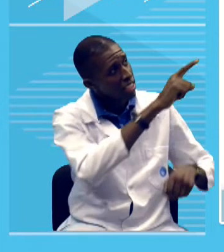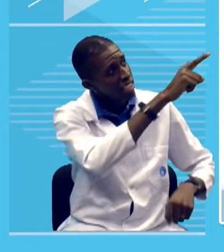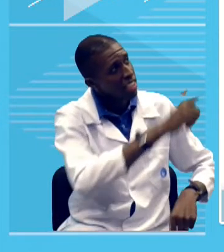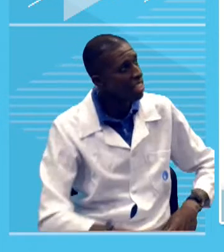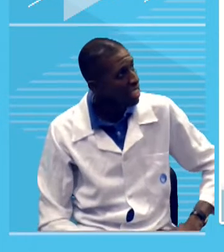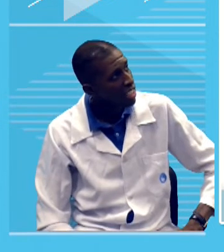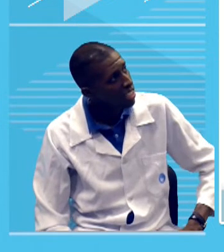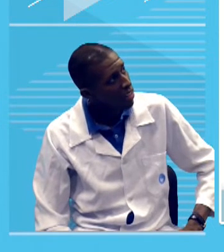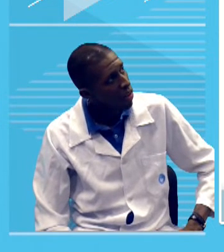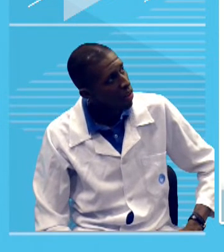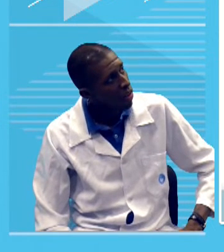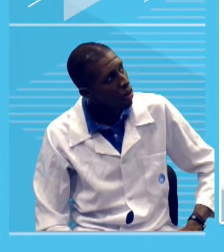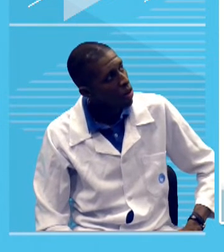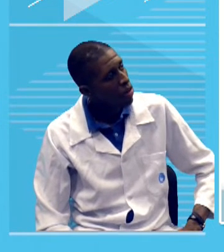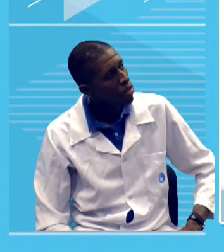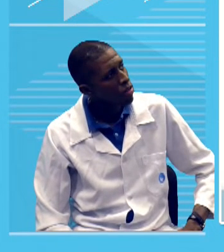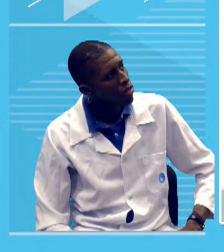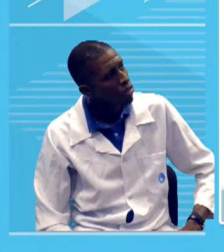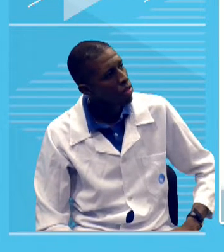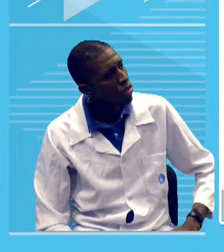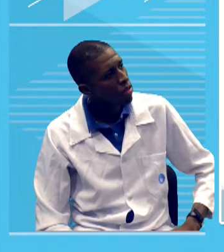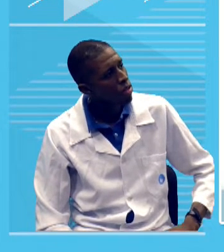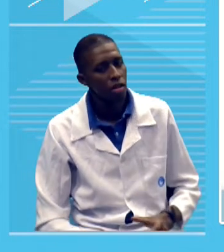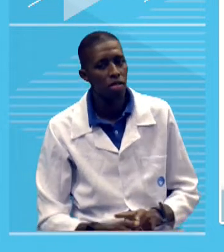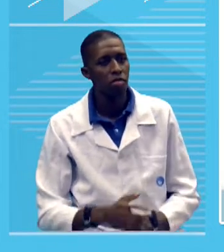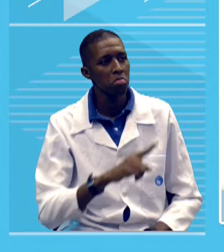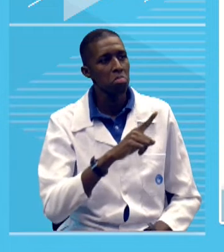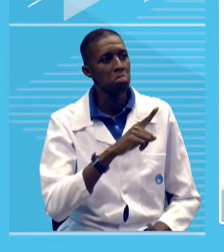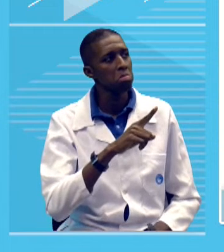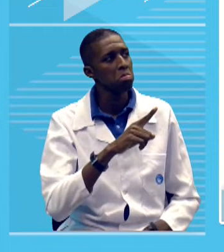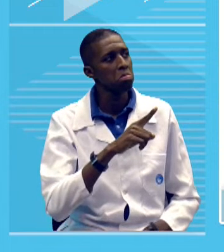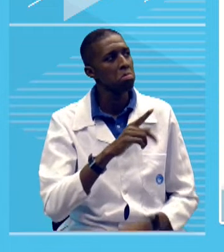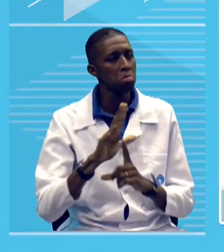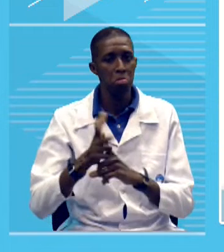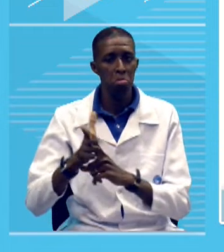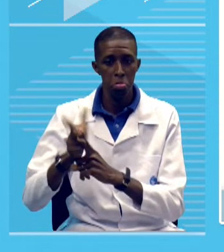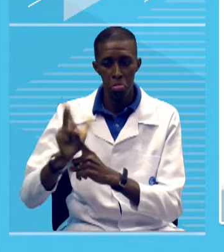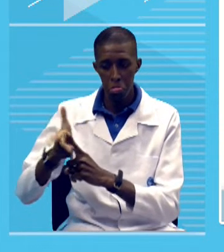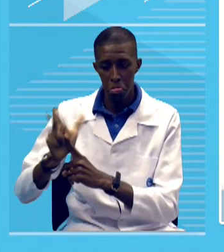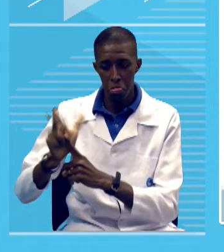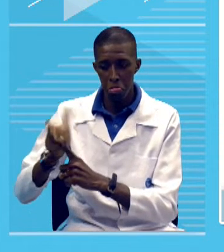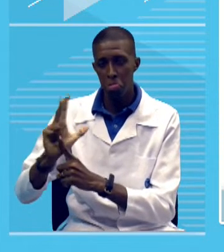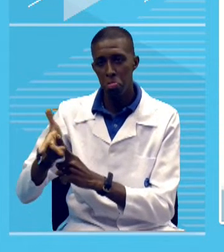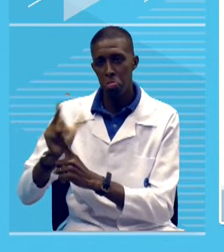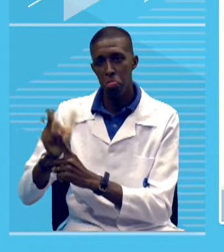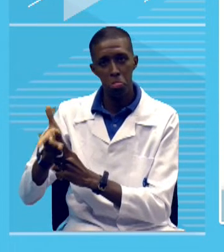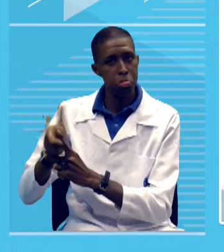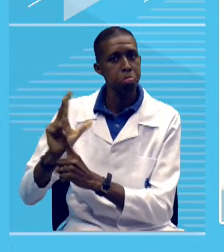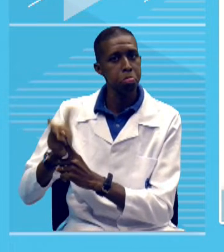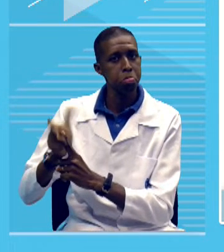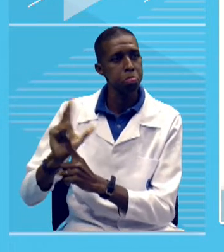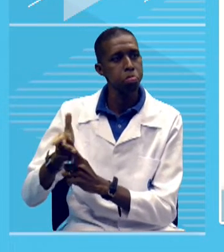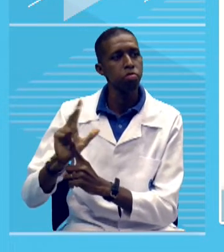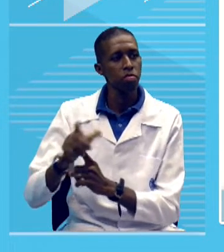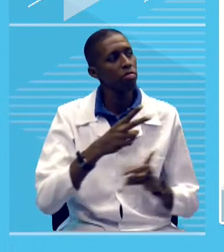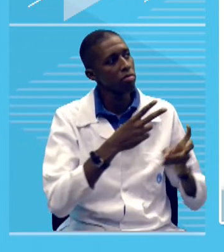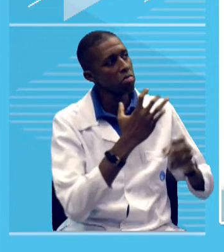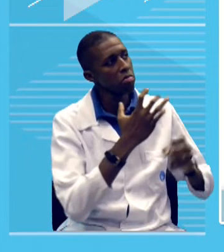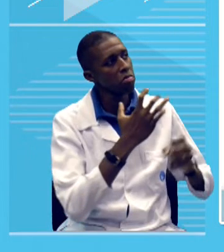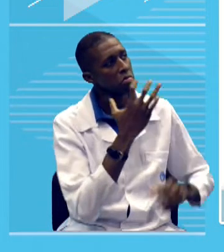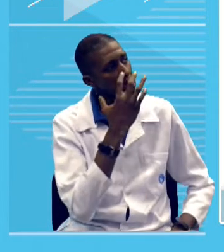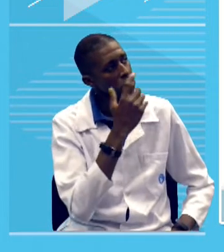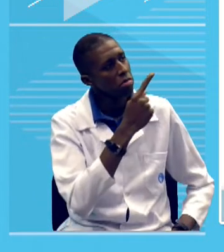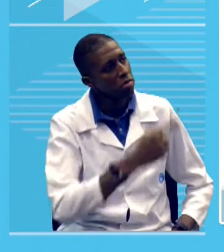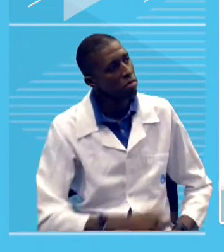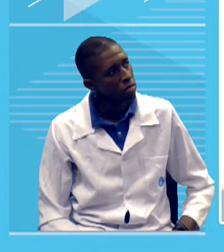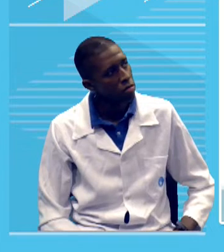vamos tocar o barco falando de fontes de energia renováveis Olha aí renováveis estamos falando